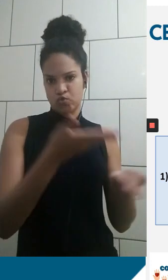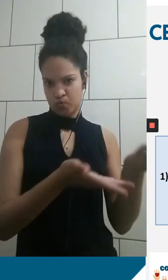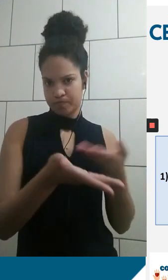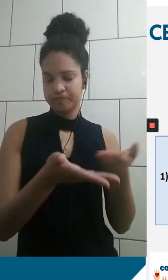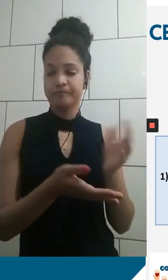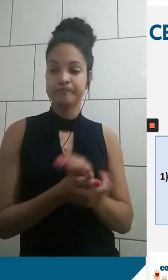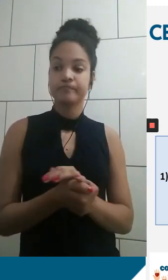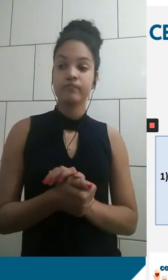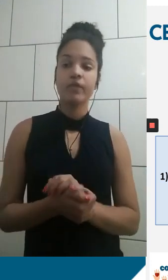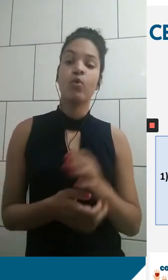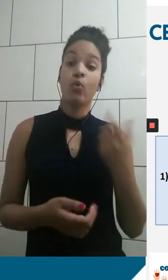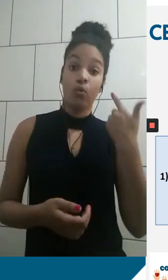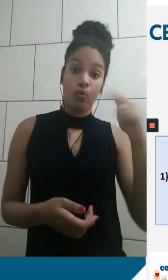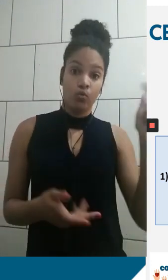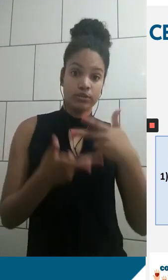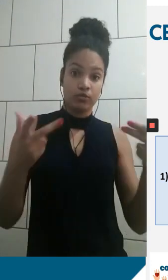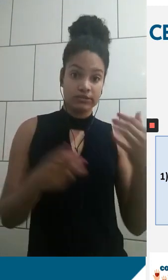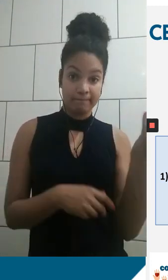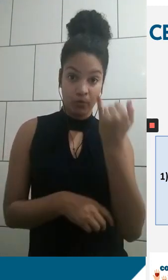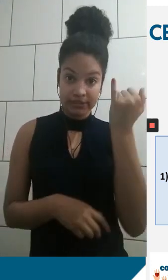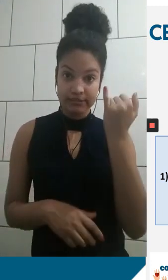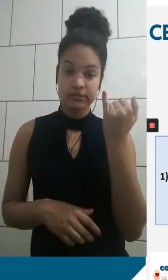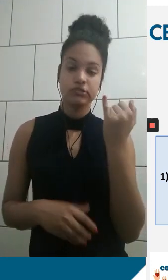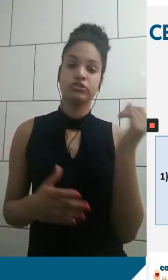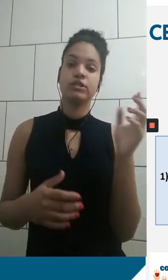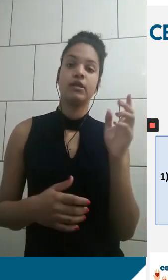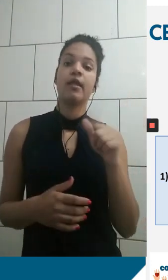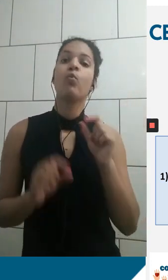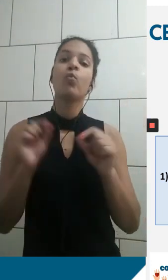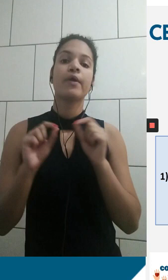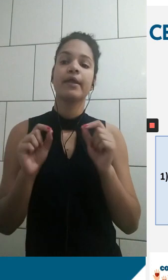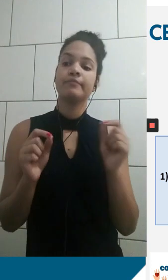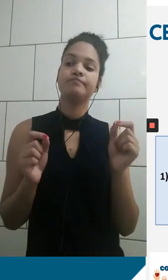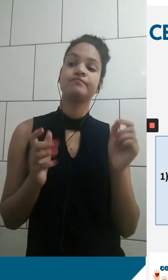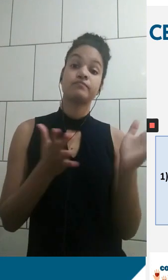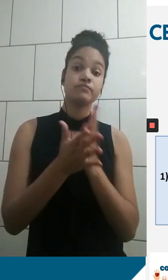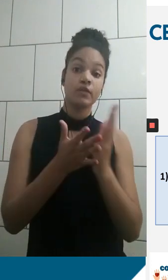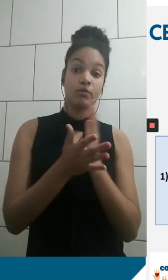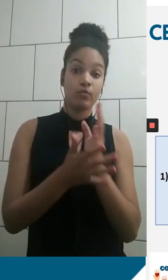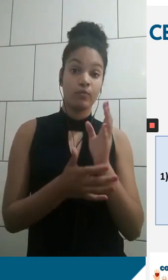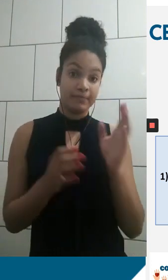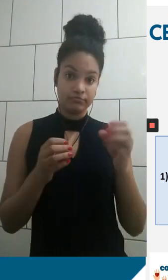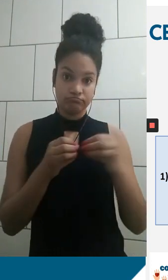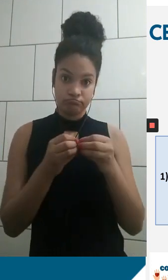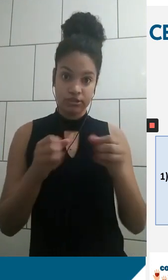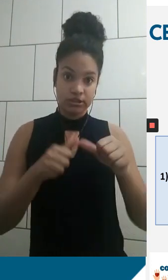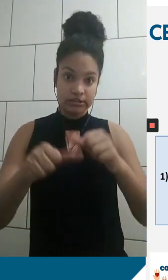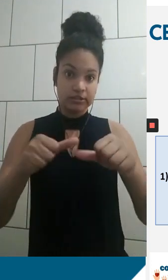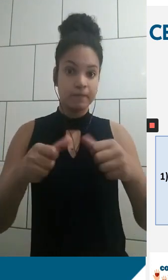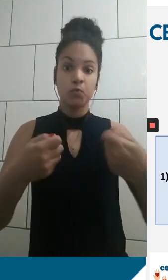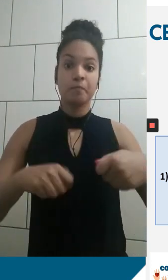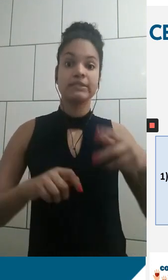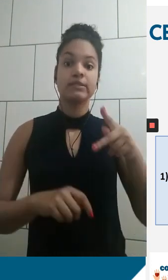algumas enzimas necessitam de moléculas que não são proteínas para funcionar, né? São chamados de cofatores